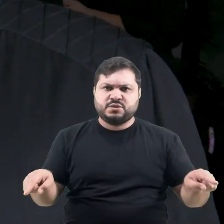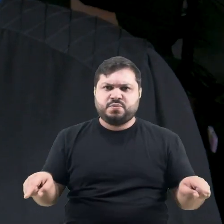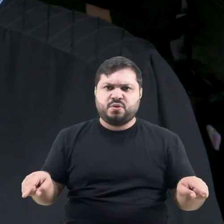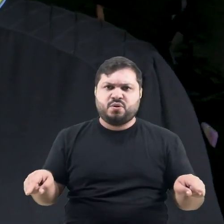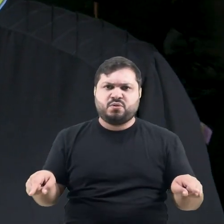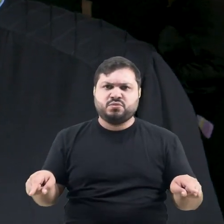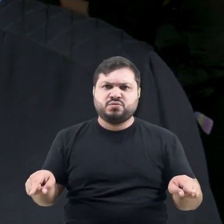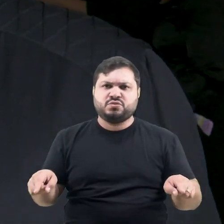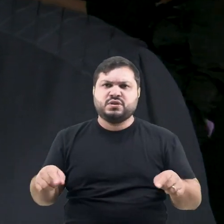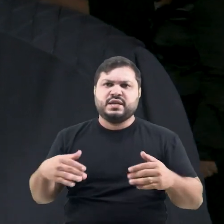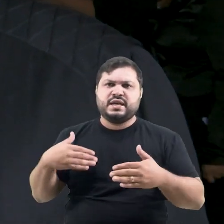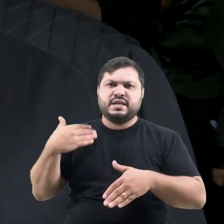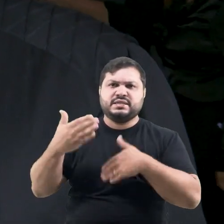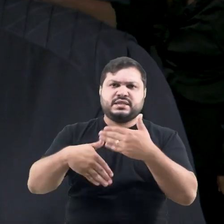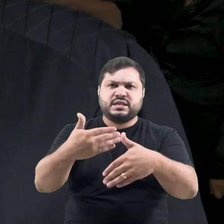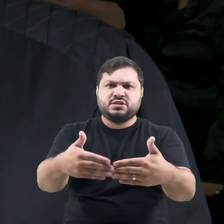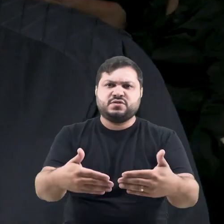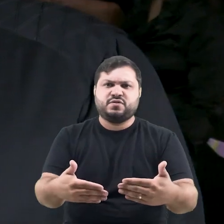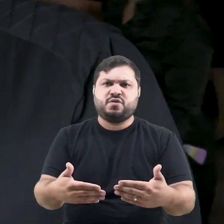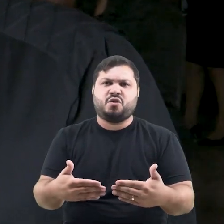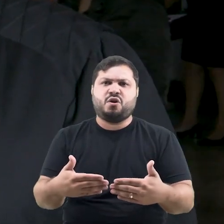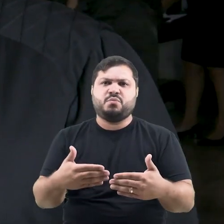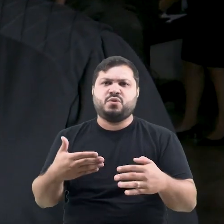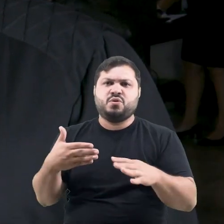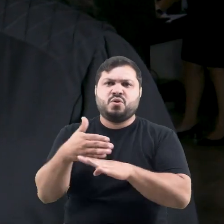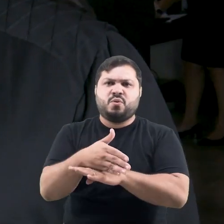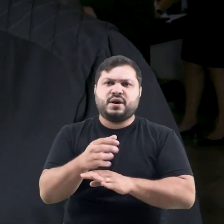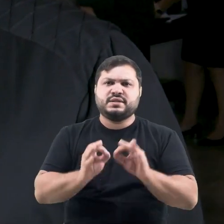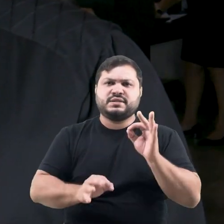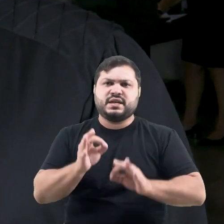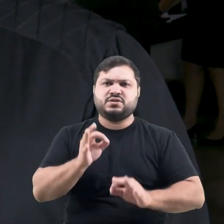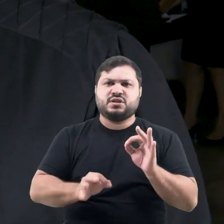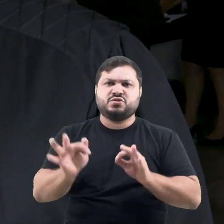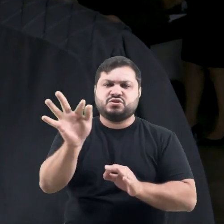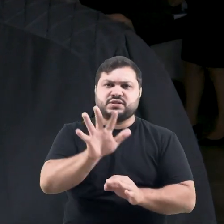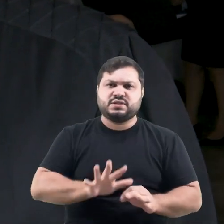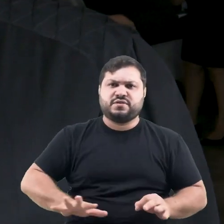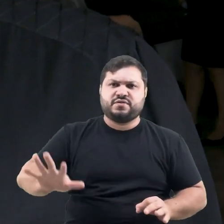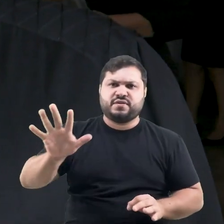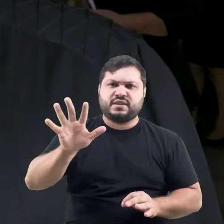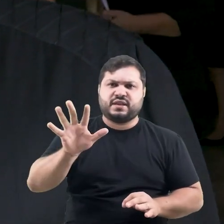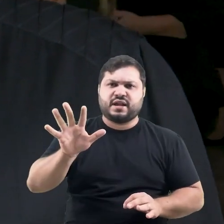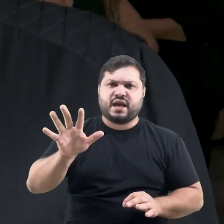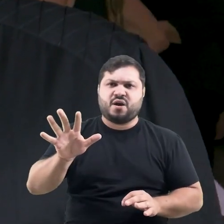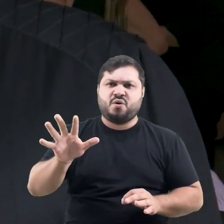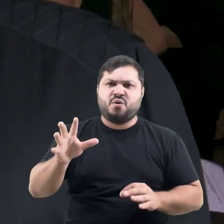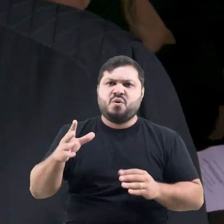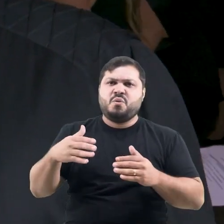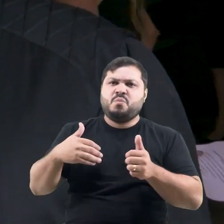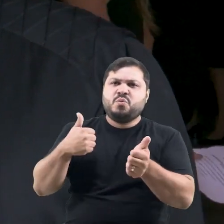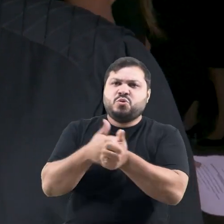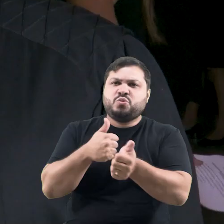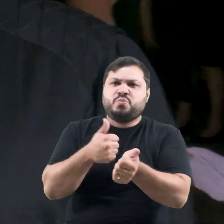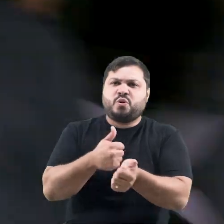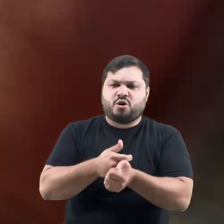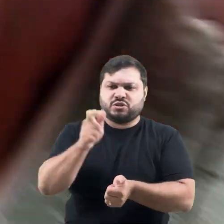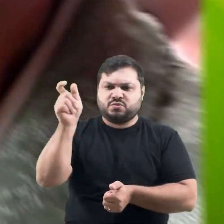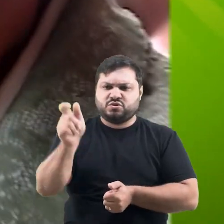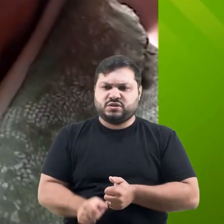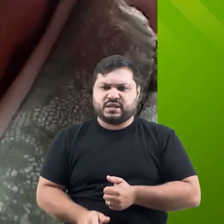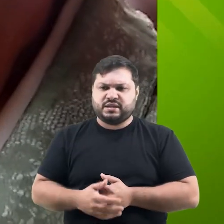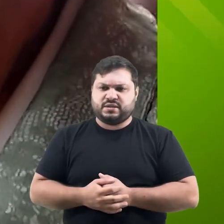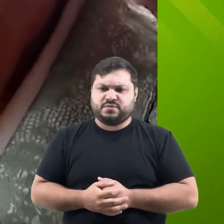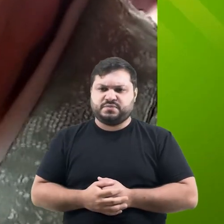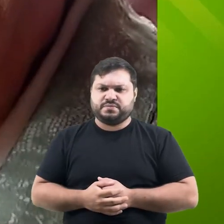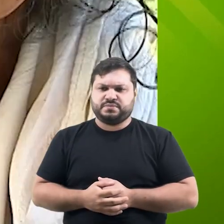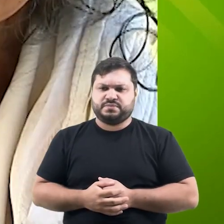eles transformam o acesso da Justiça Federal muito próximo do cidadão.